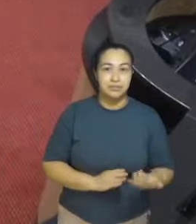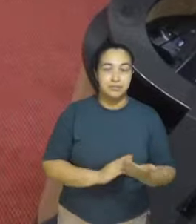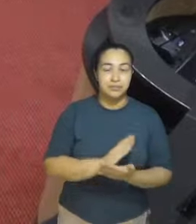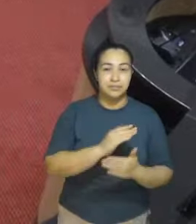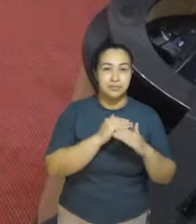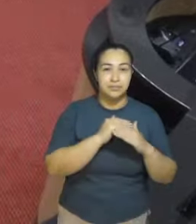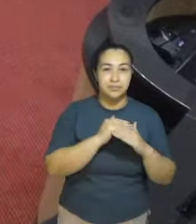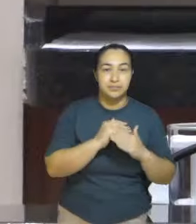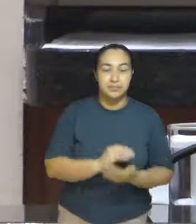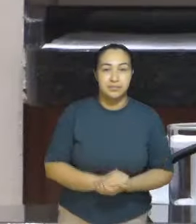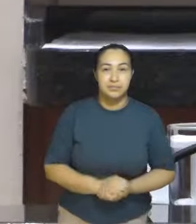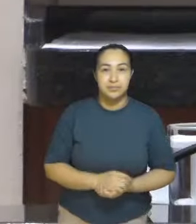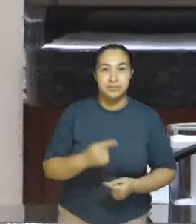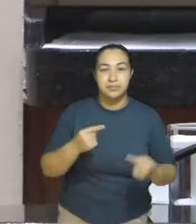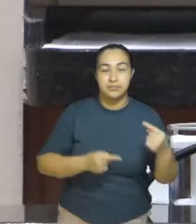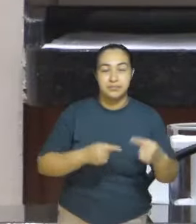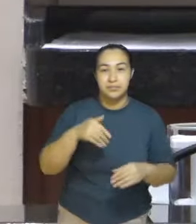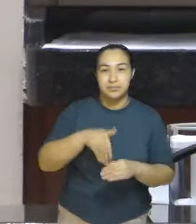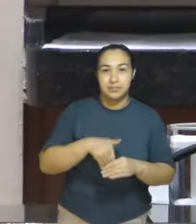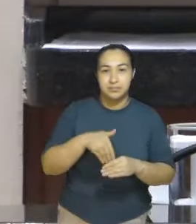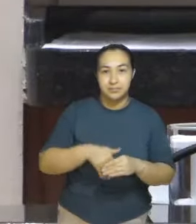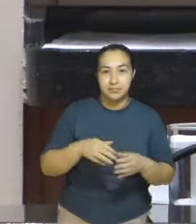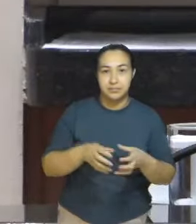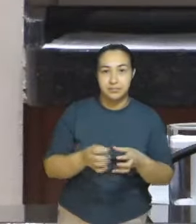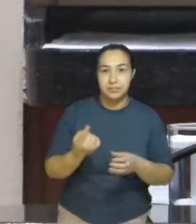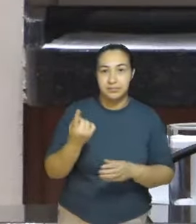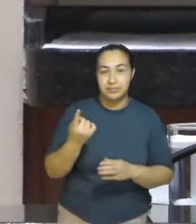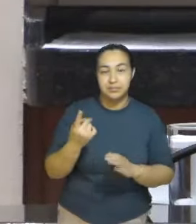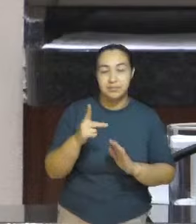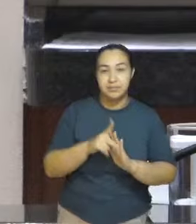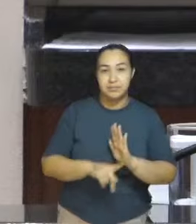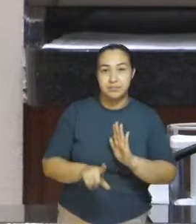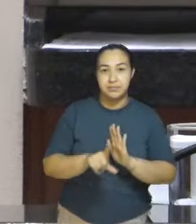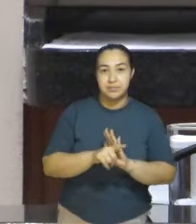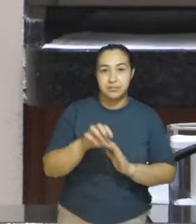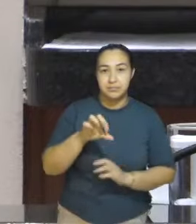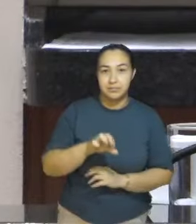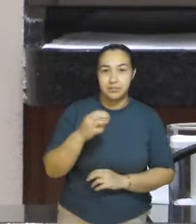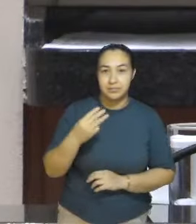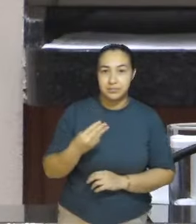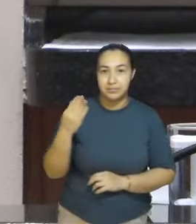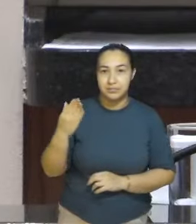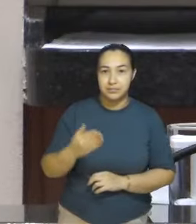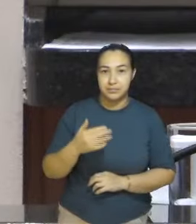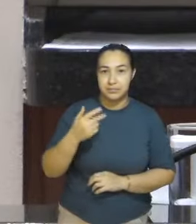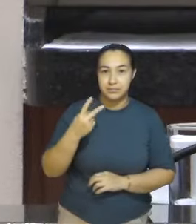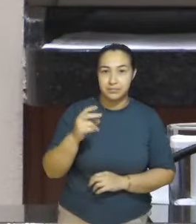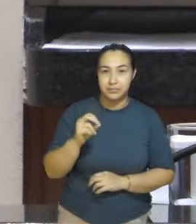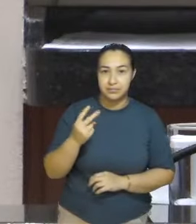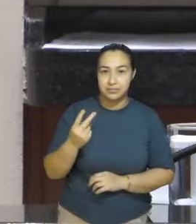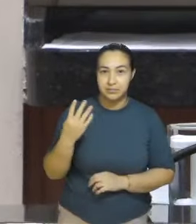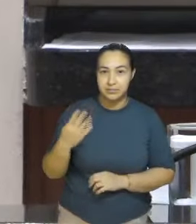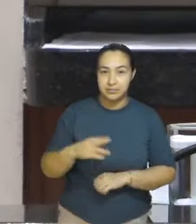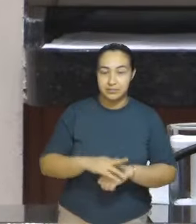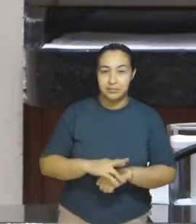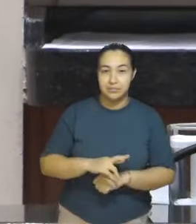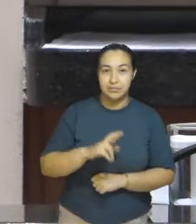por unanimidade. Discussão e votação em turno único do projeto de lei 93/2024, autoria deputado Jair